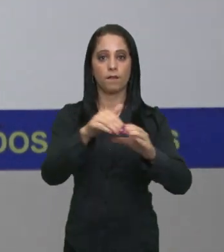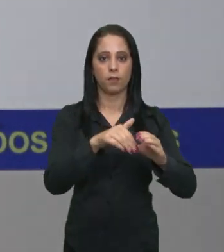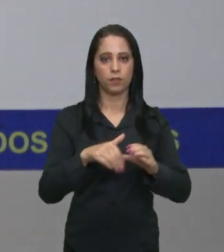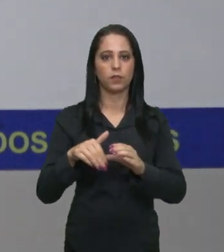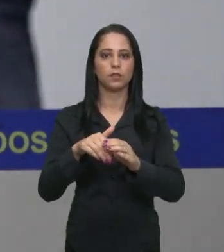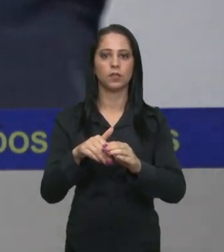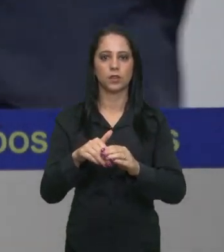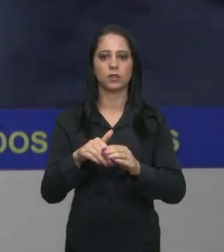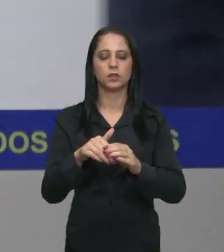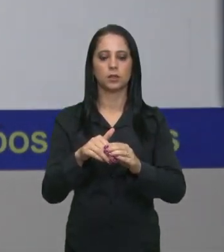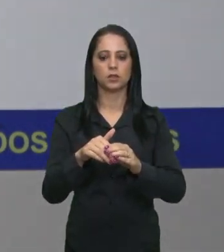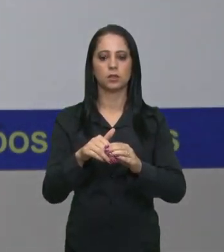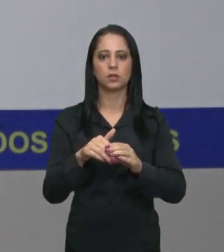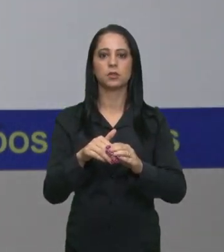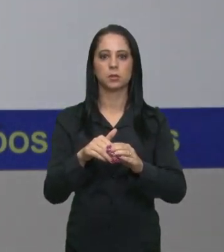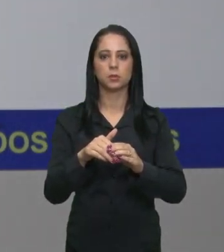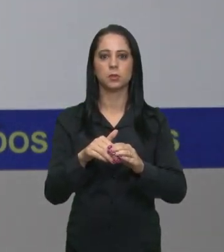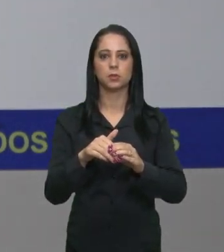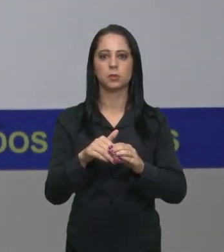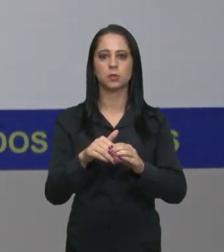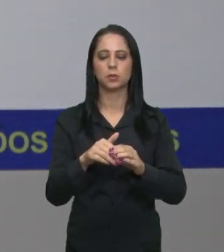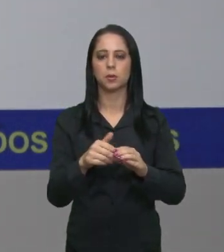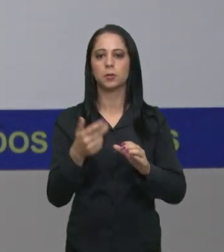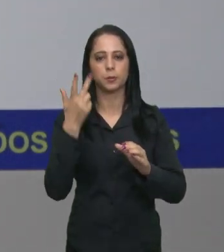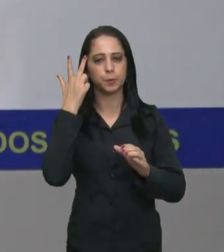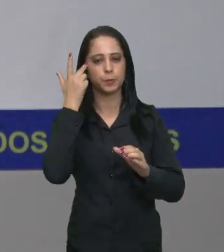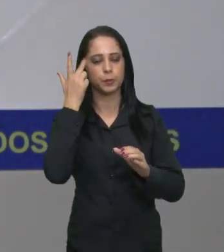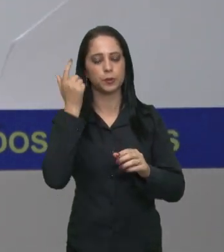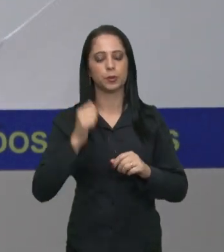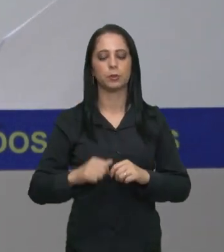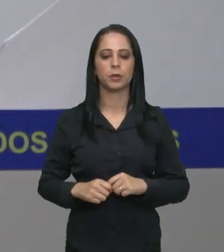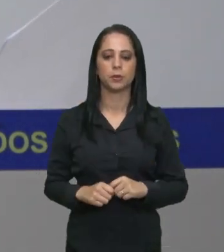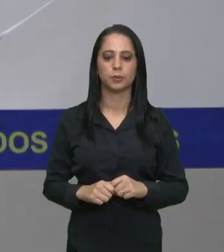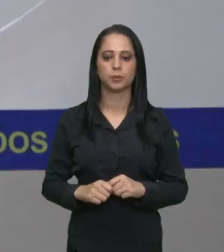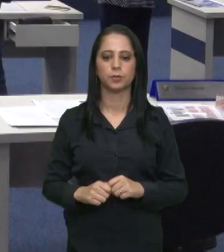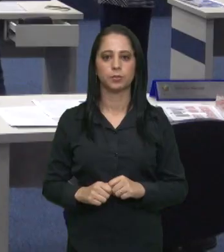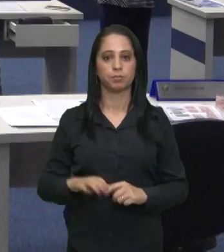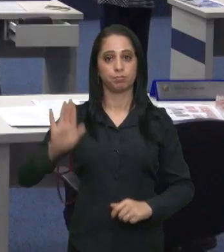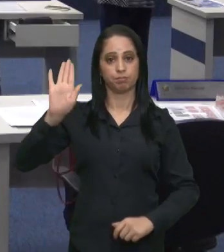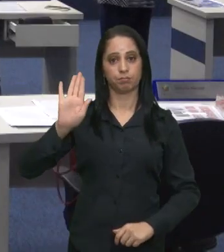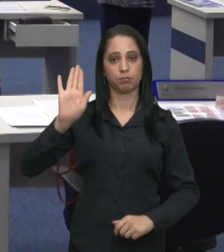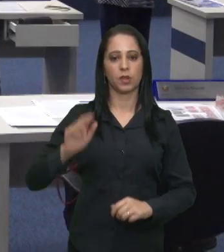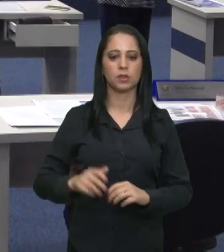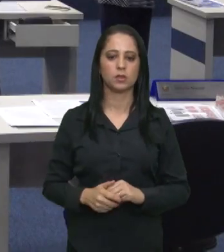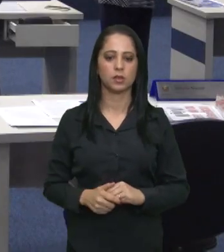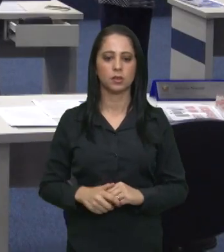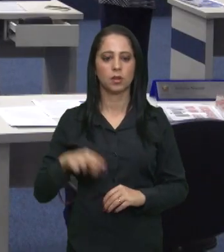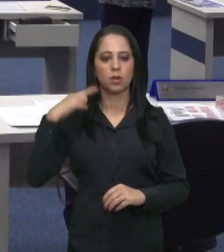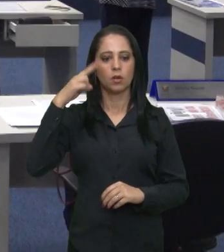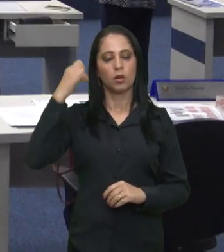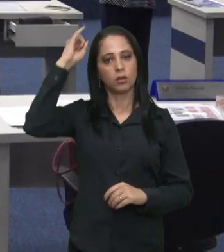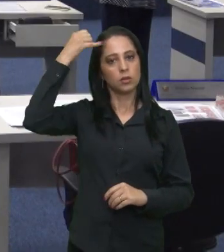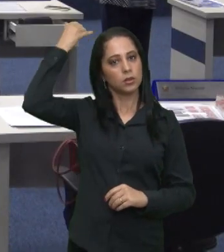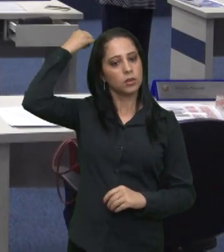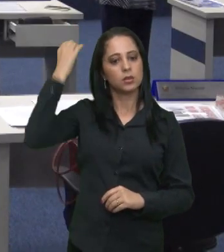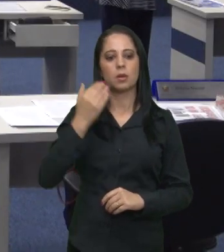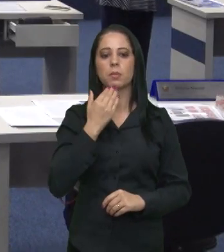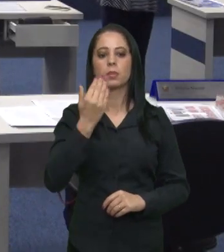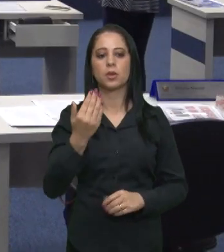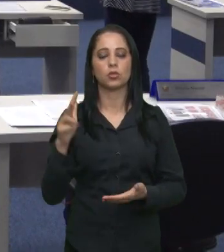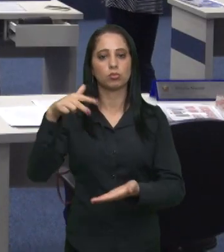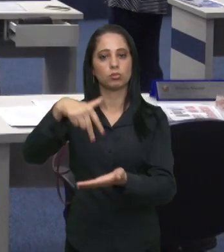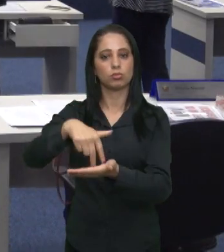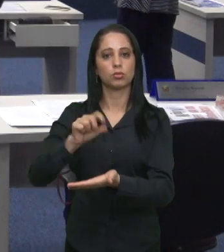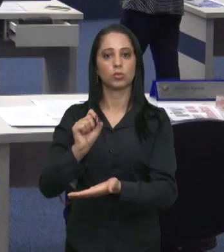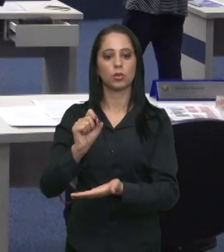projetos se dará de forma simbólica. Com a palavra, o vereador Dr. José Cláudio. Presidente Robertinho, só pedir essa palavra para